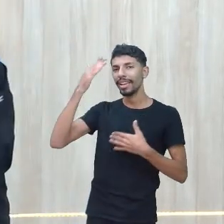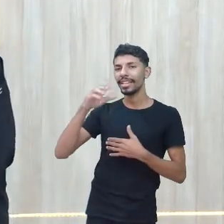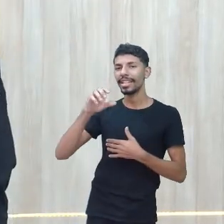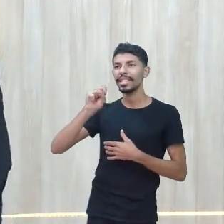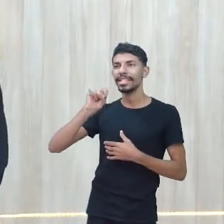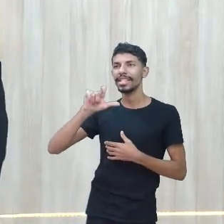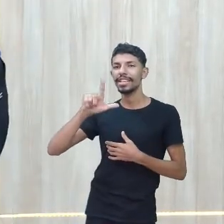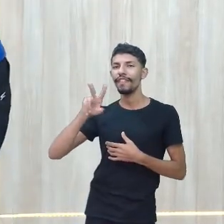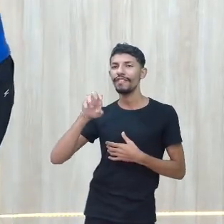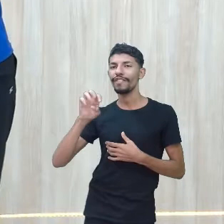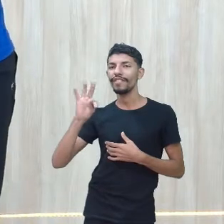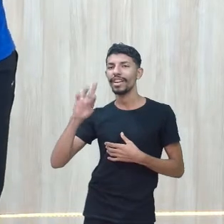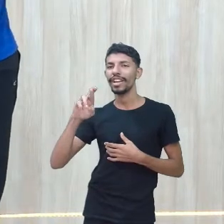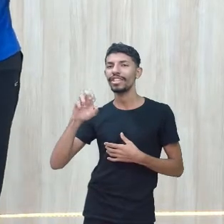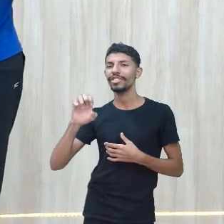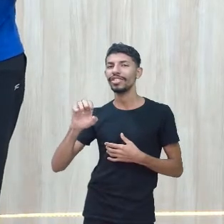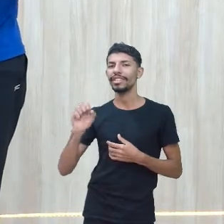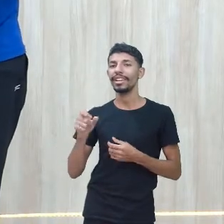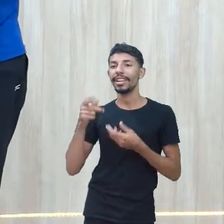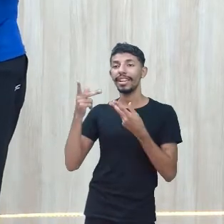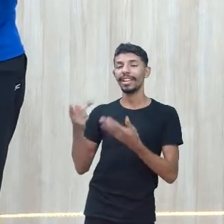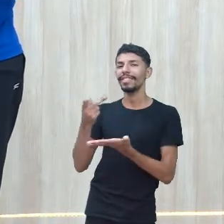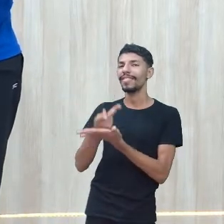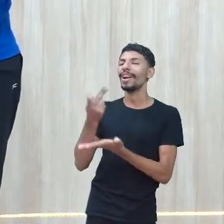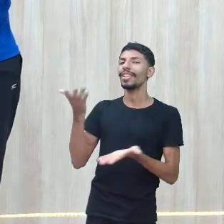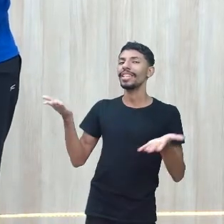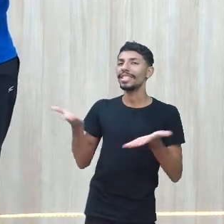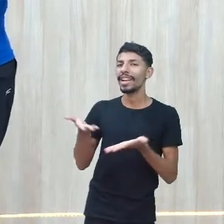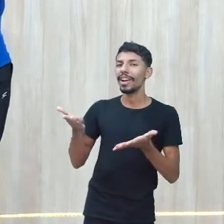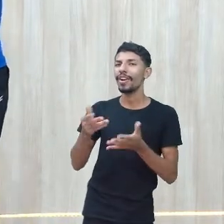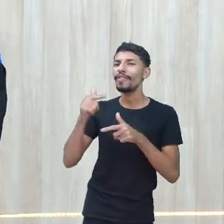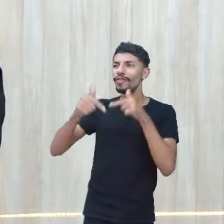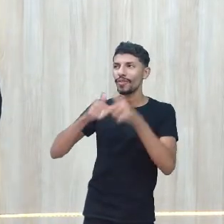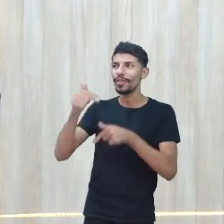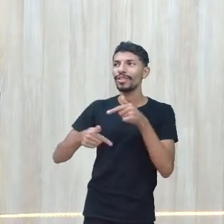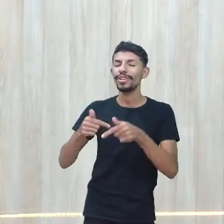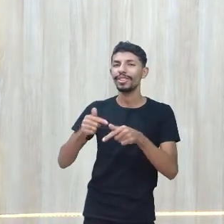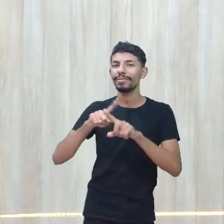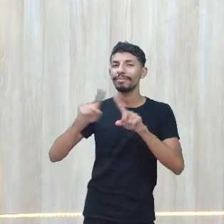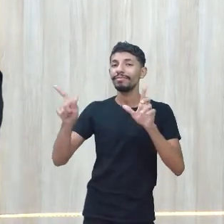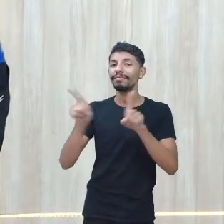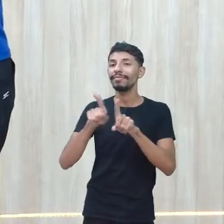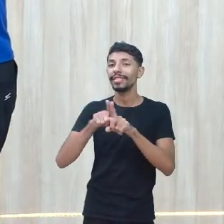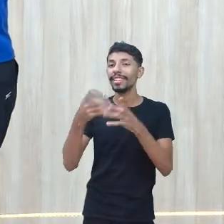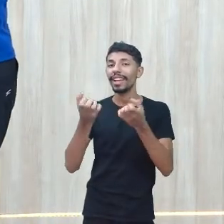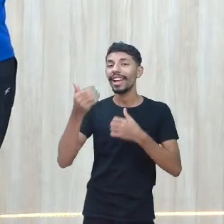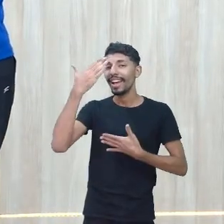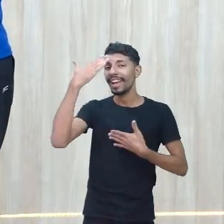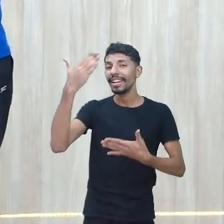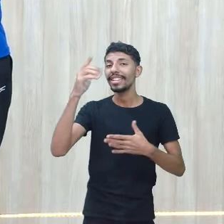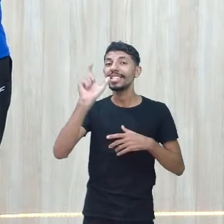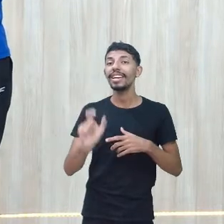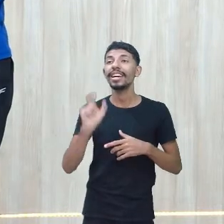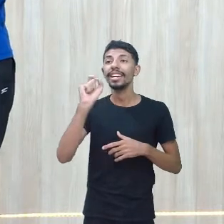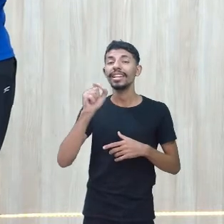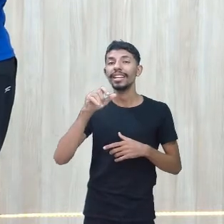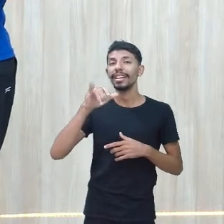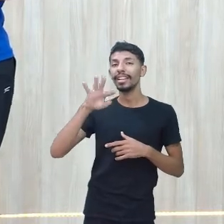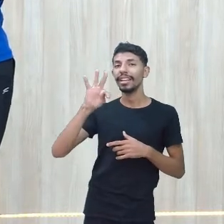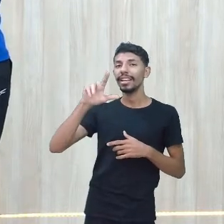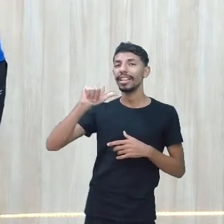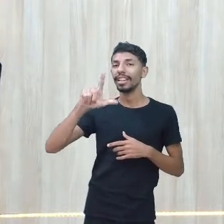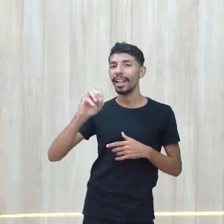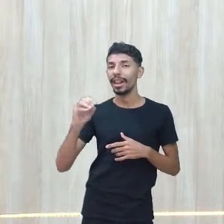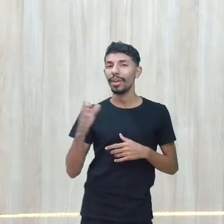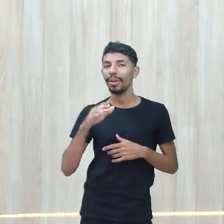fazer com que isso aqui agora que vai acontecer funcionasse. Mas também eu quero agradecer a Ítalo Lima, né,